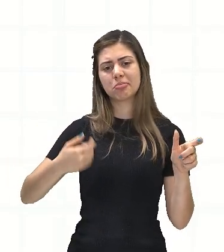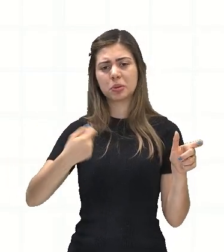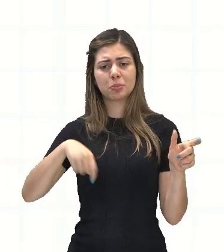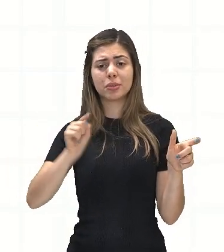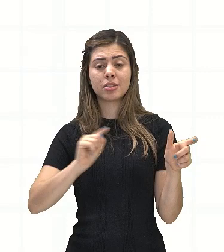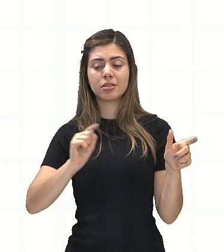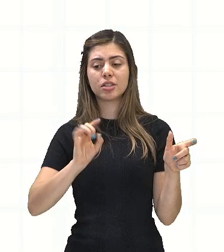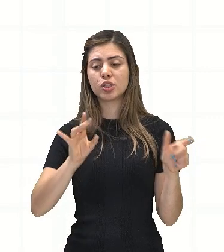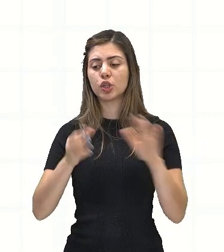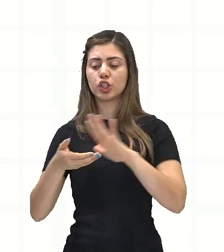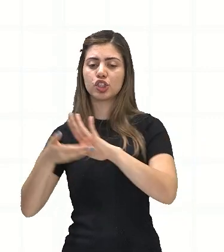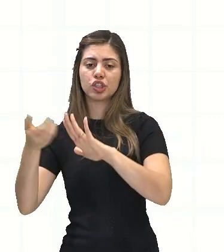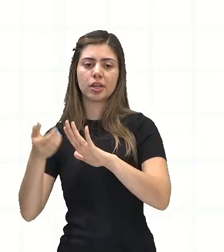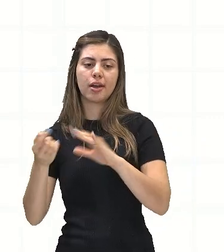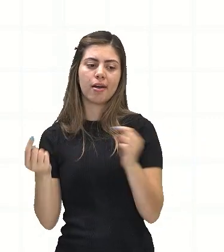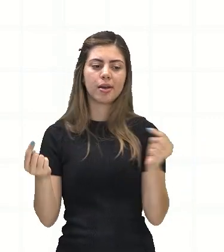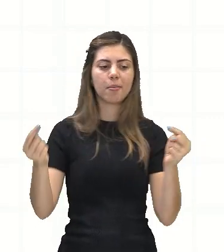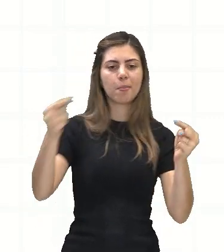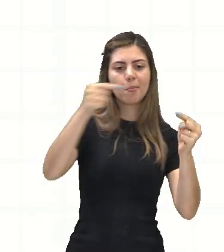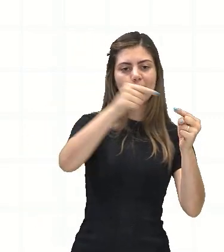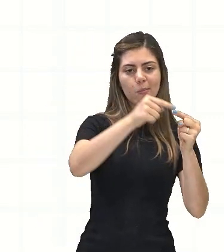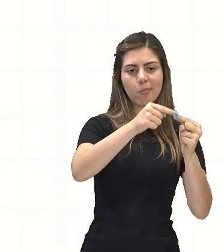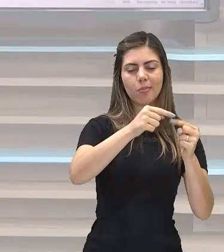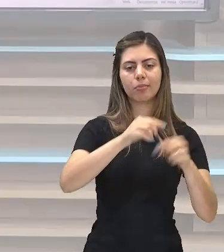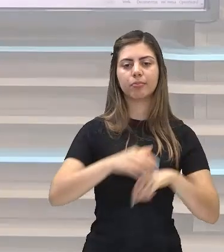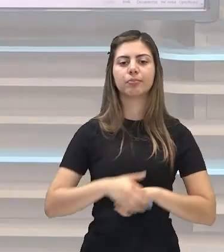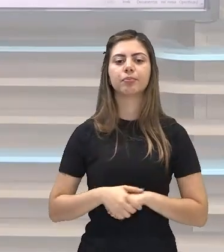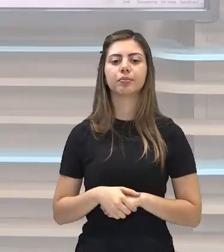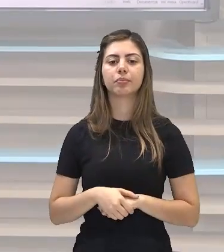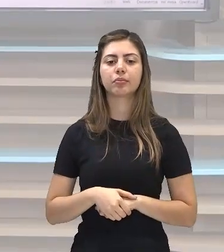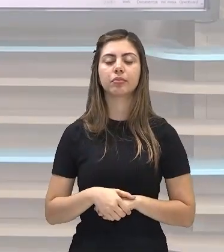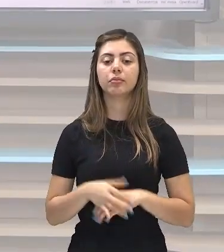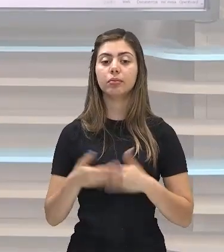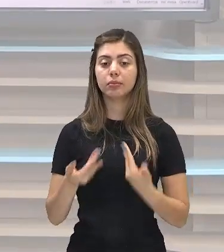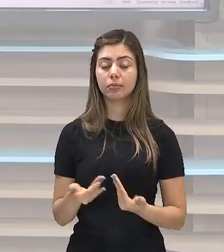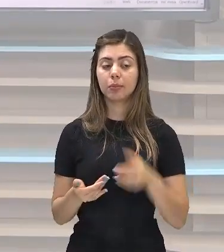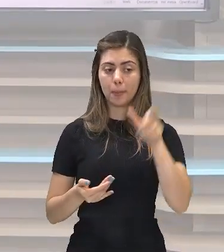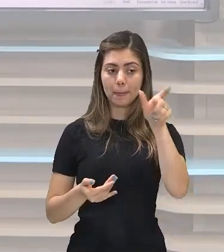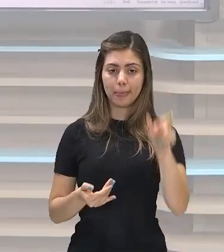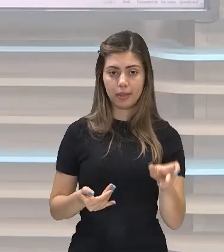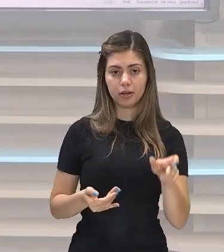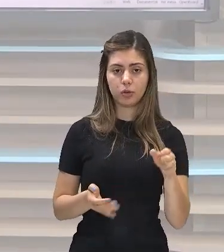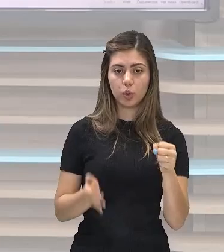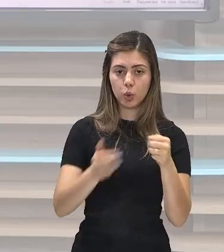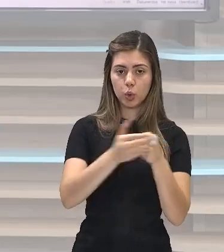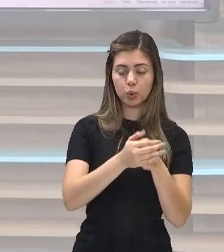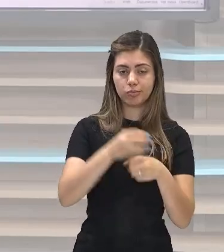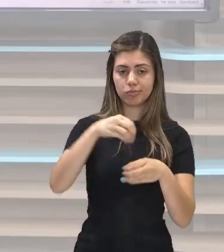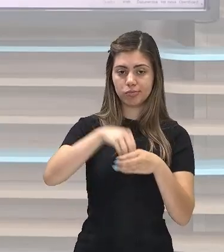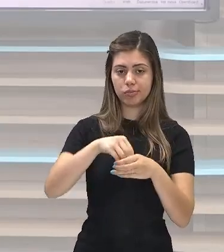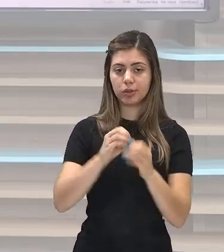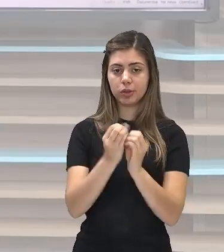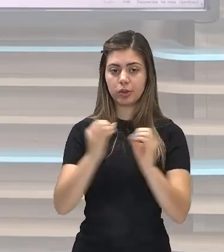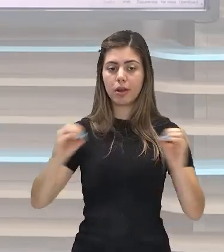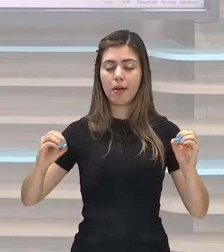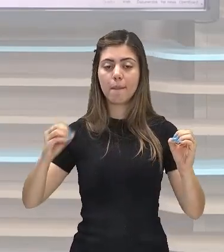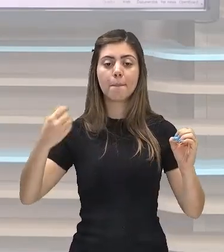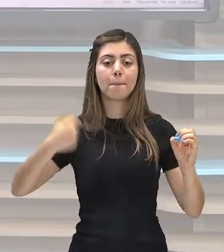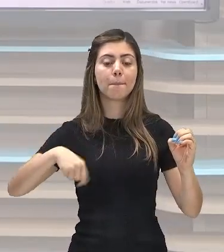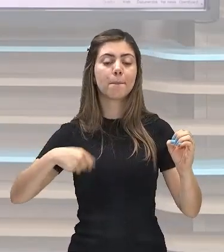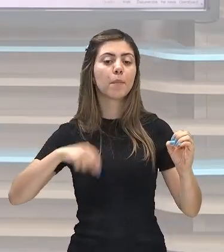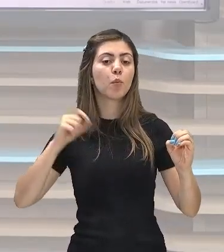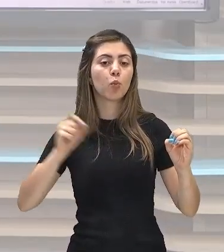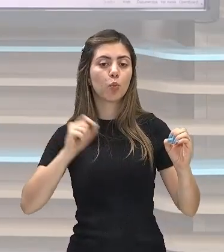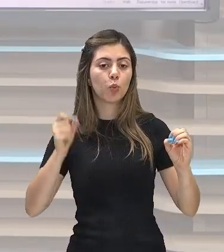aqui. Volta aqui comigo. Para ser sujeito oculto, neste caso, será necessário o seguinte,